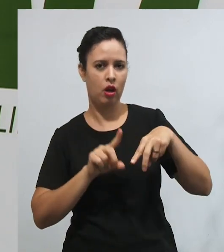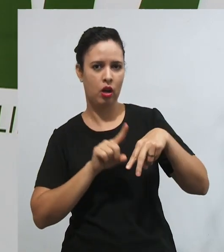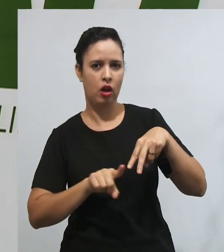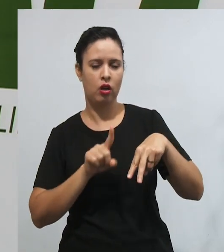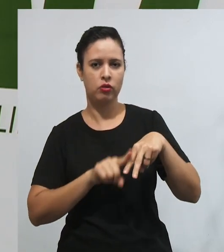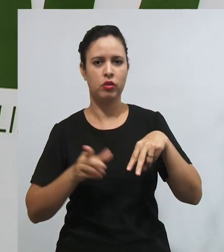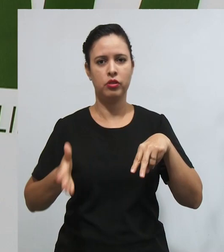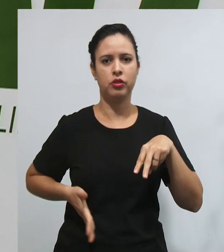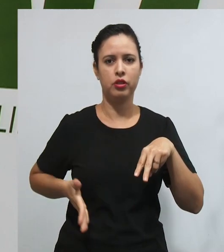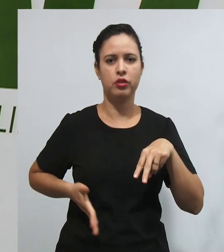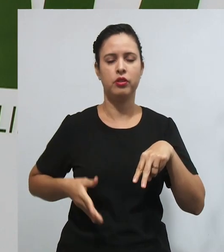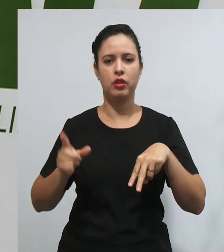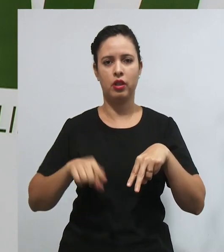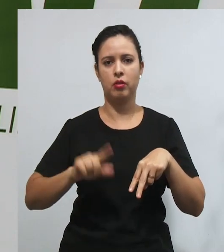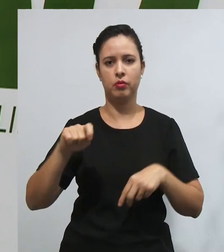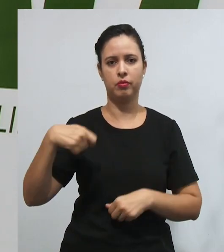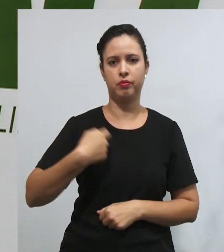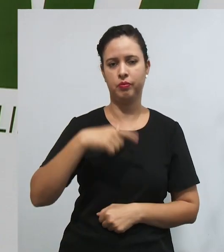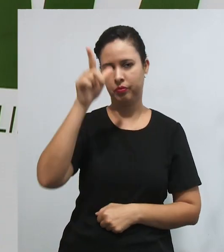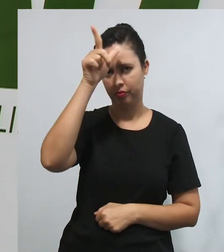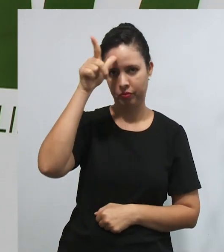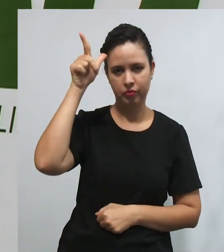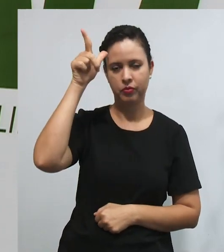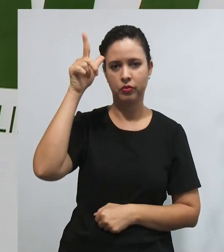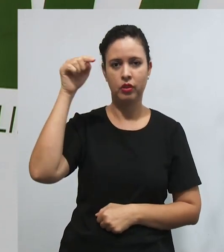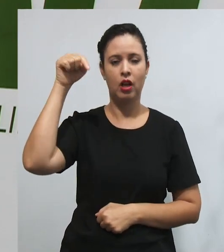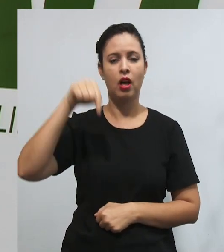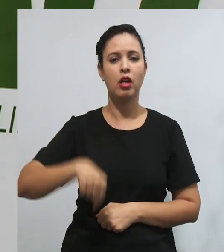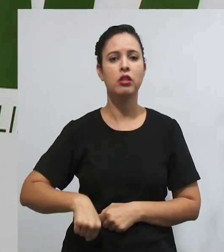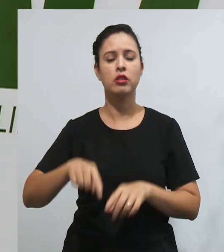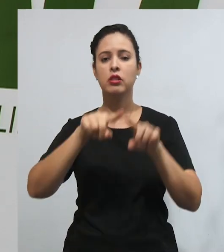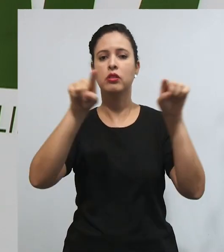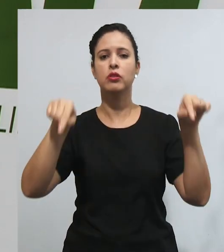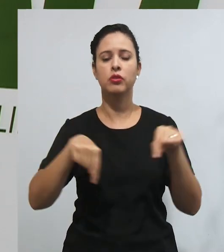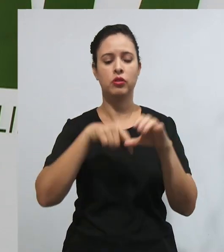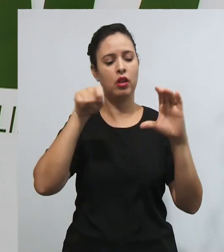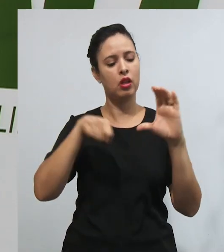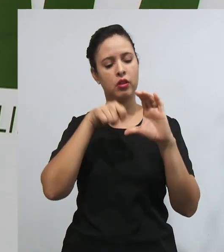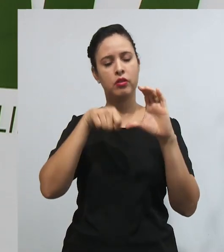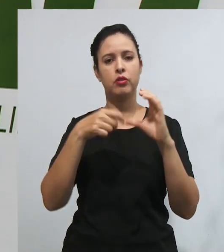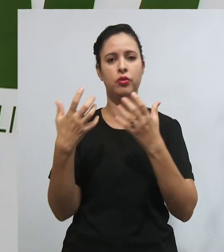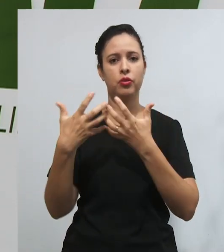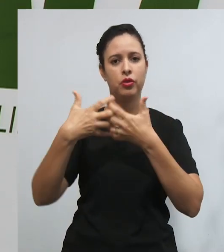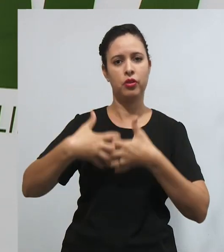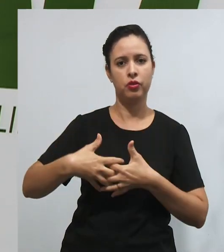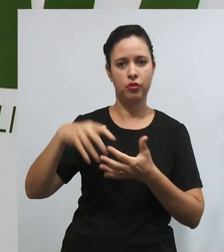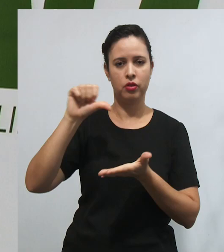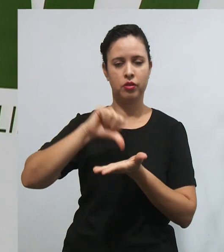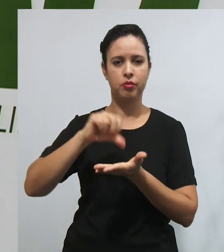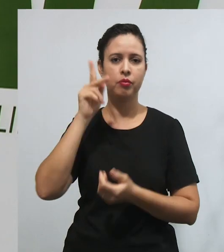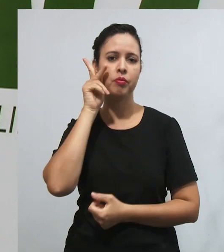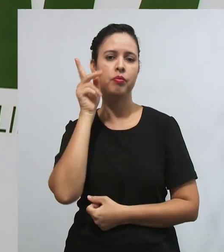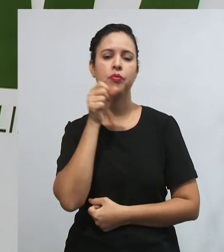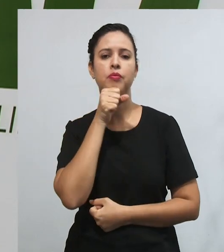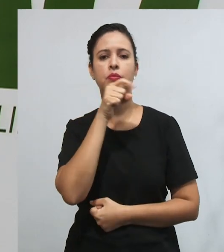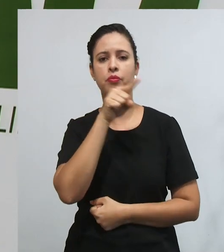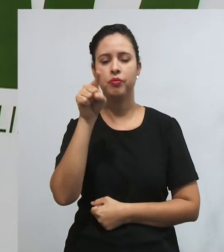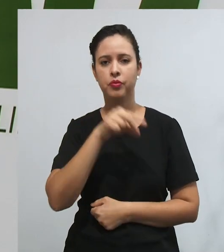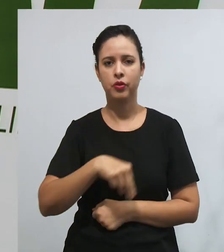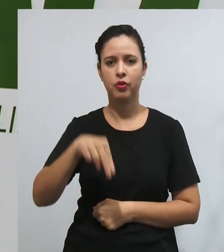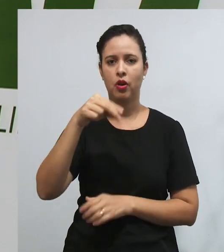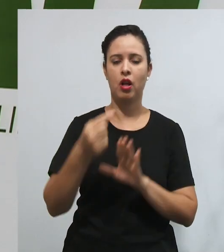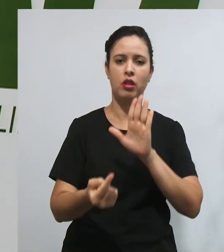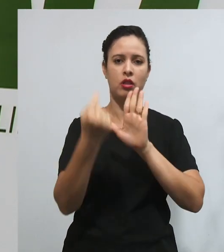comunidade surda é esse aqui. Eu estou aqui no estúdio de gravação do IFRO Campus Porto Velho, Zona Norte, e atrás de mim tem uma